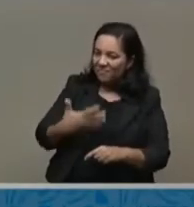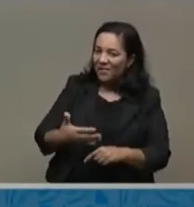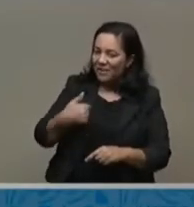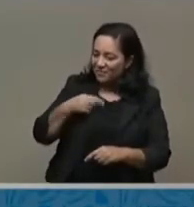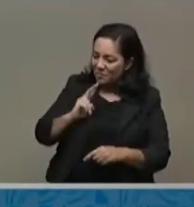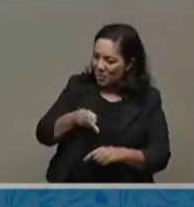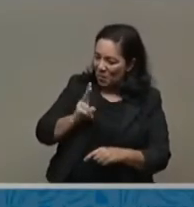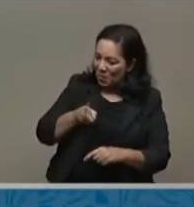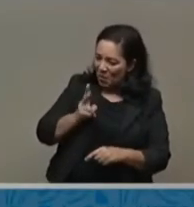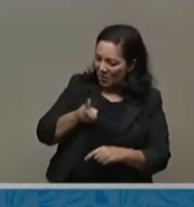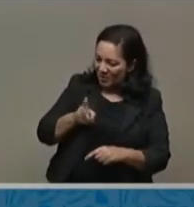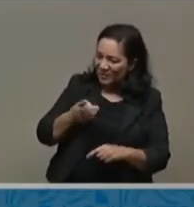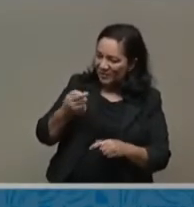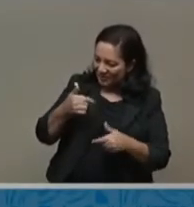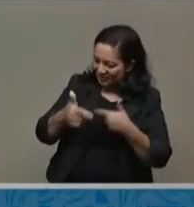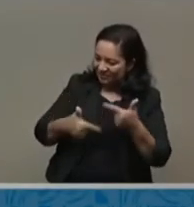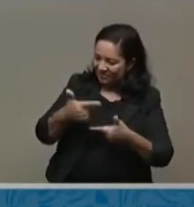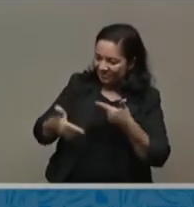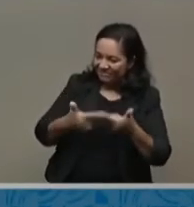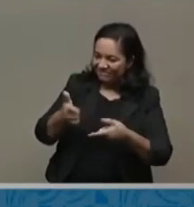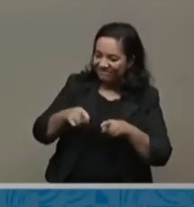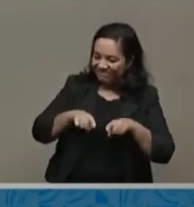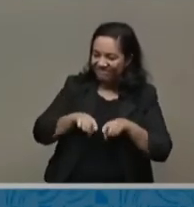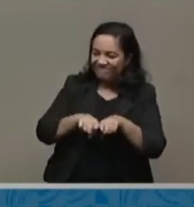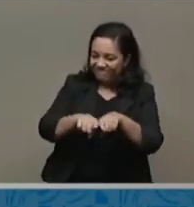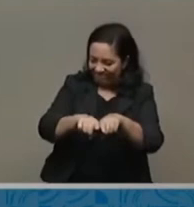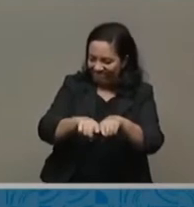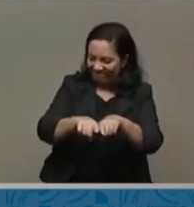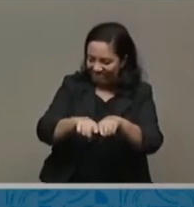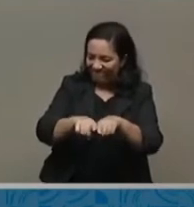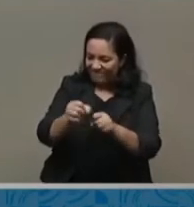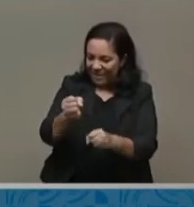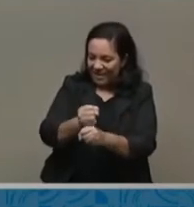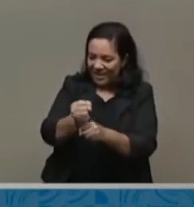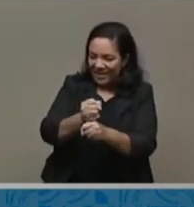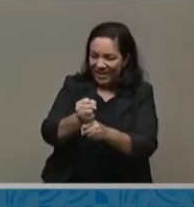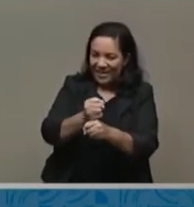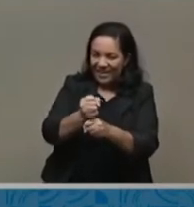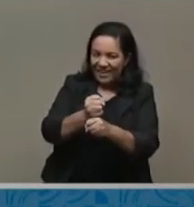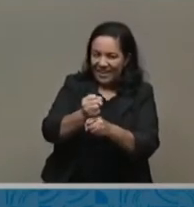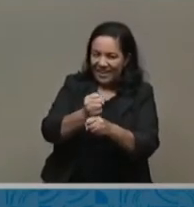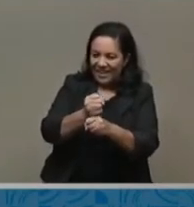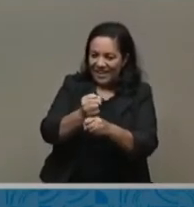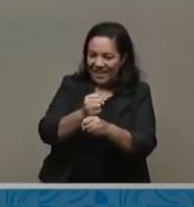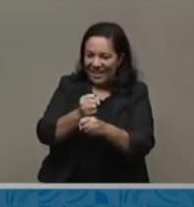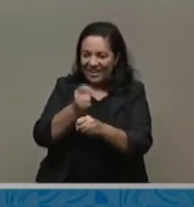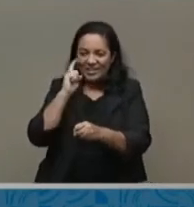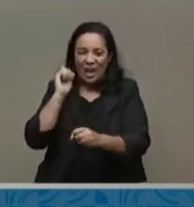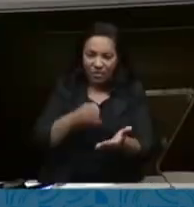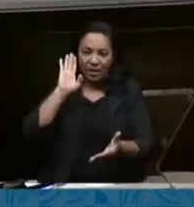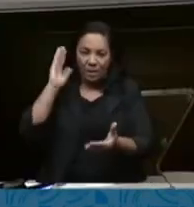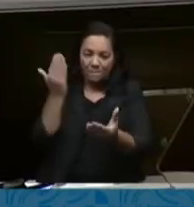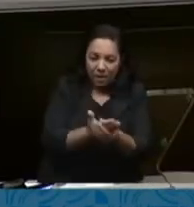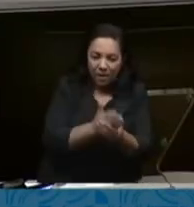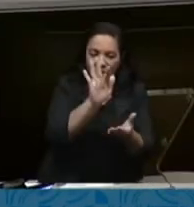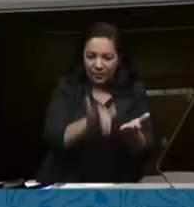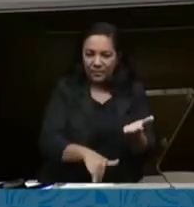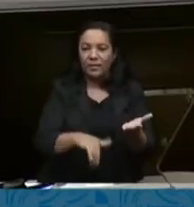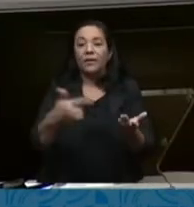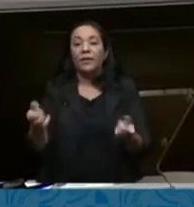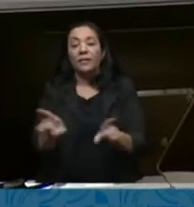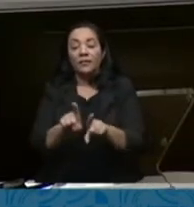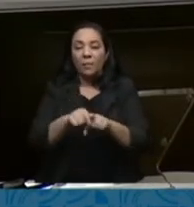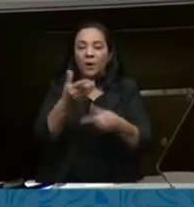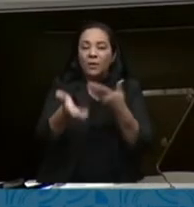tem como objetivo garantir qualidade aliada eficiência na atividade jurisdicional relacionada ao tema e